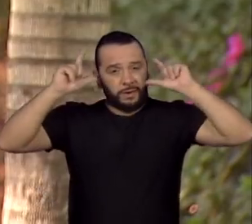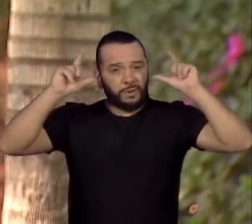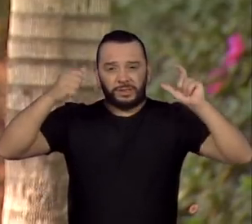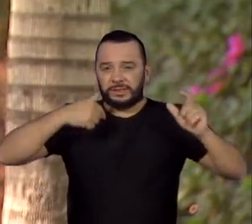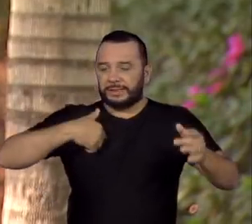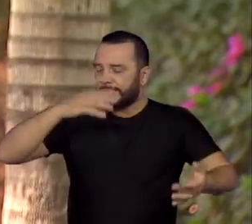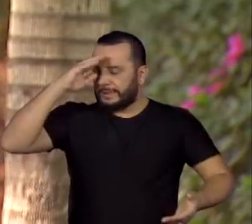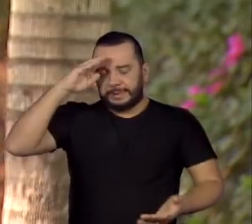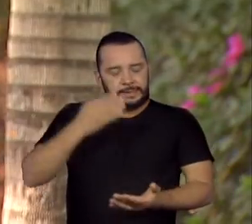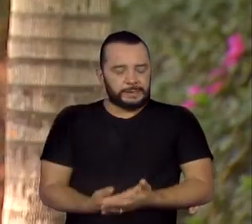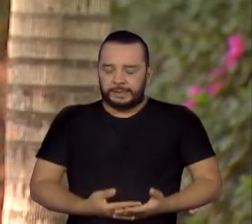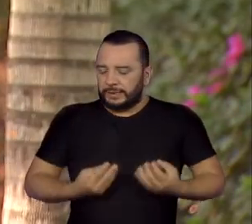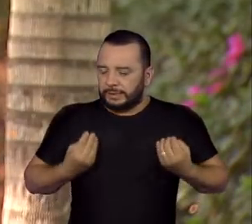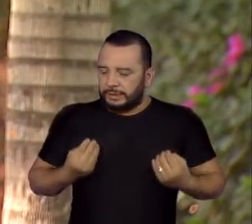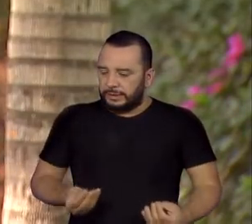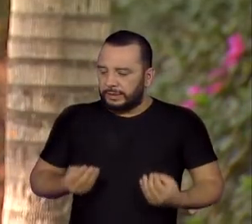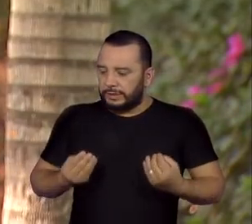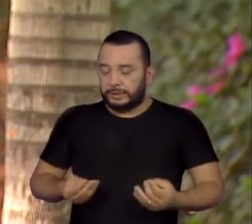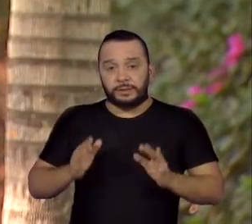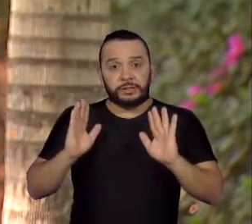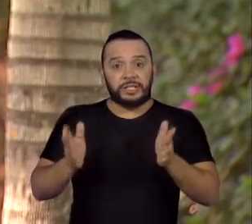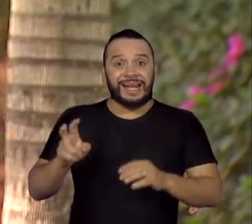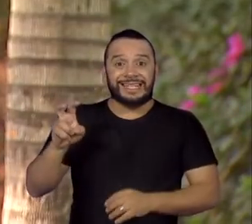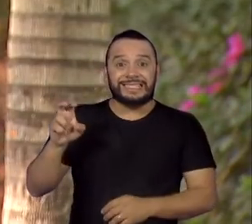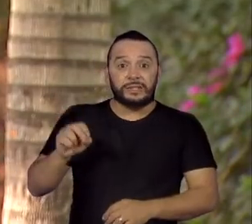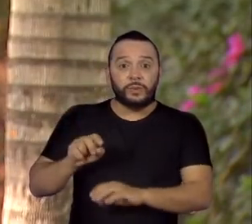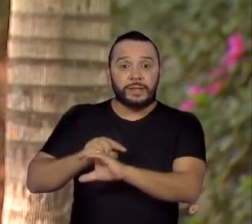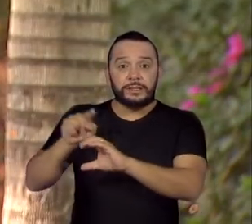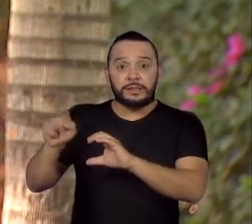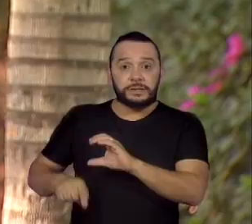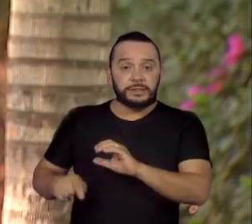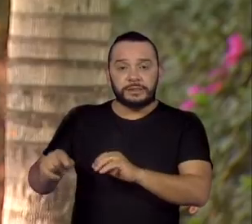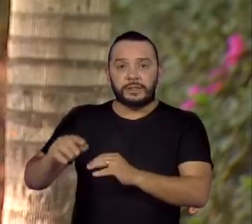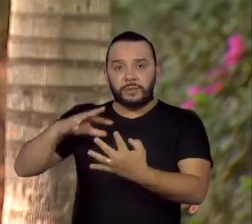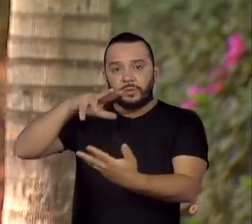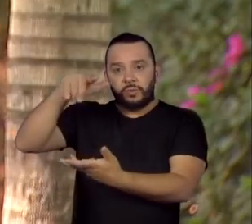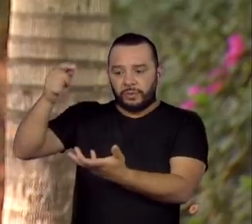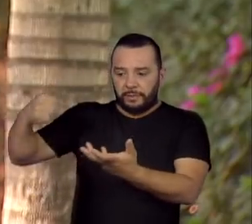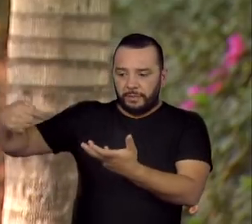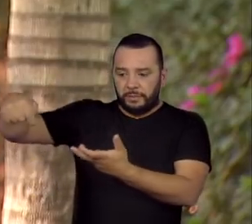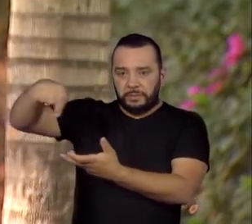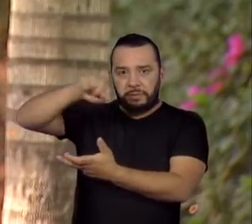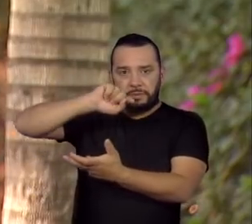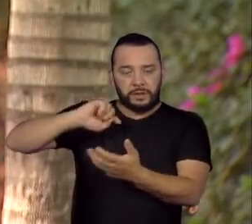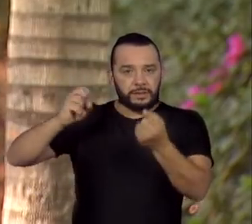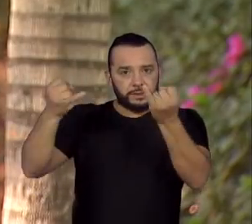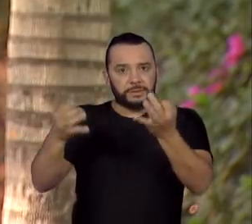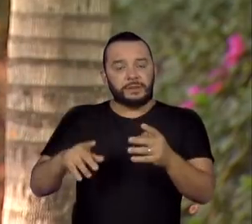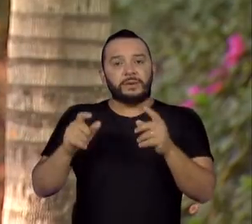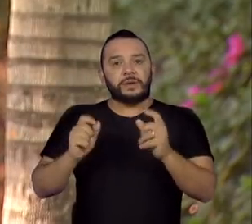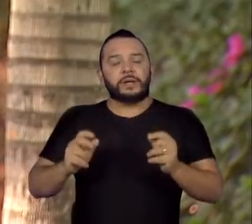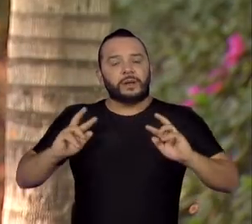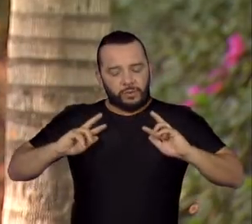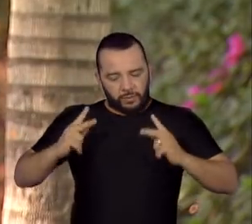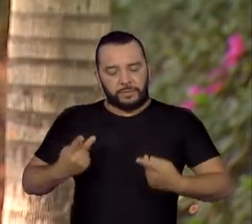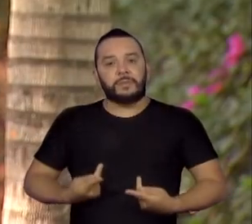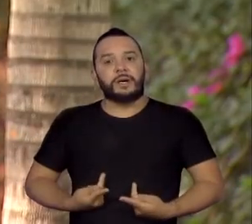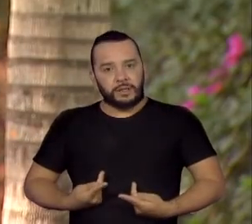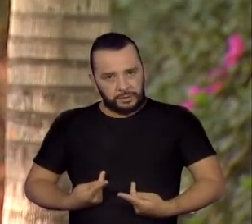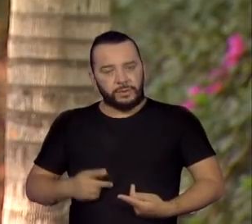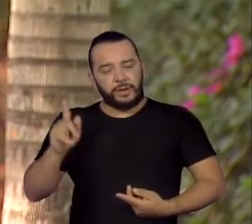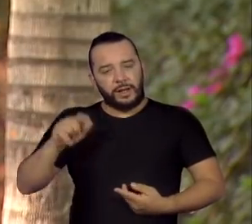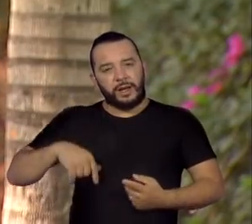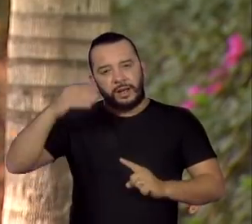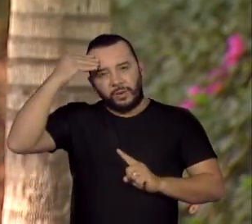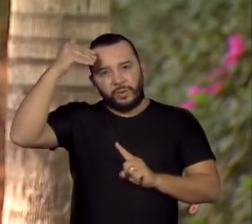por 50 cientistas de várias partes do mundo, aponta que a ação humana é responsável pela